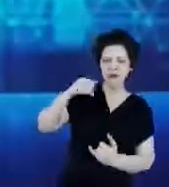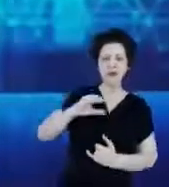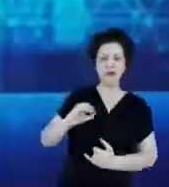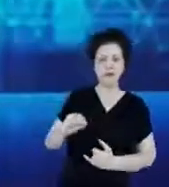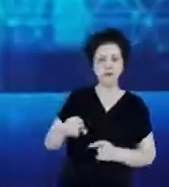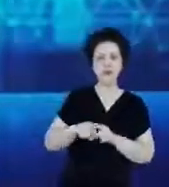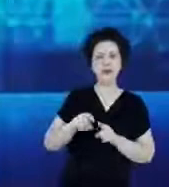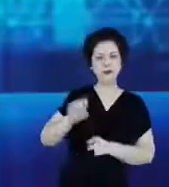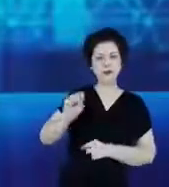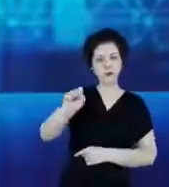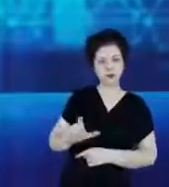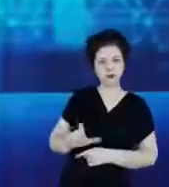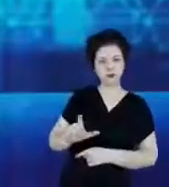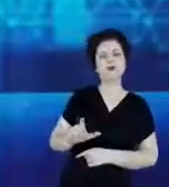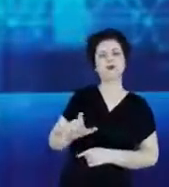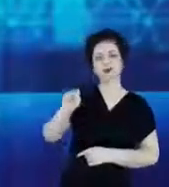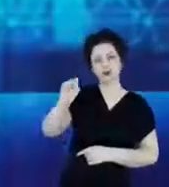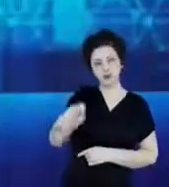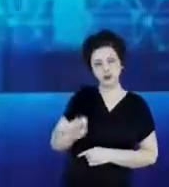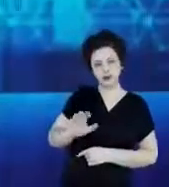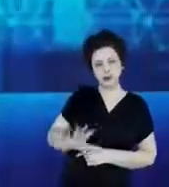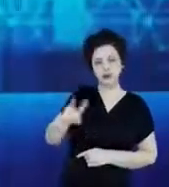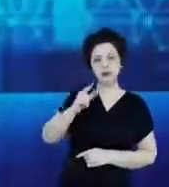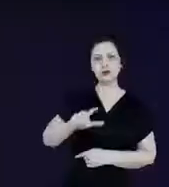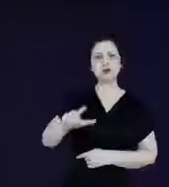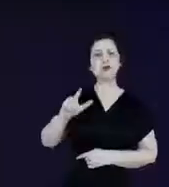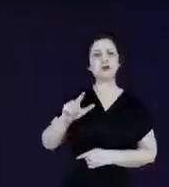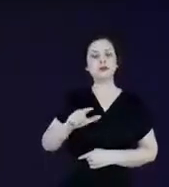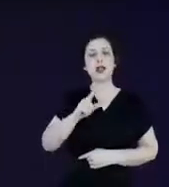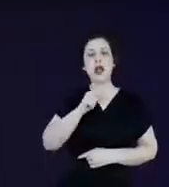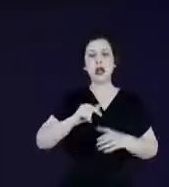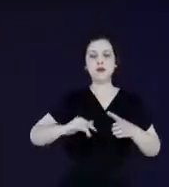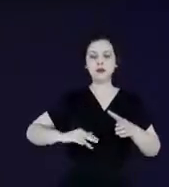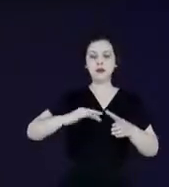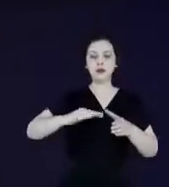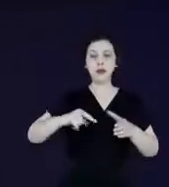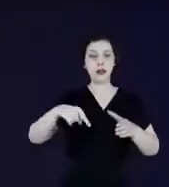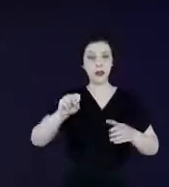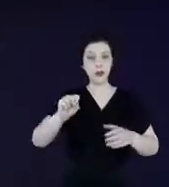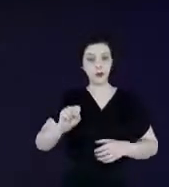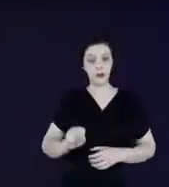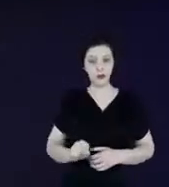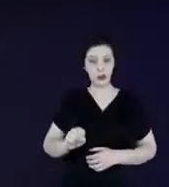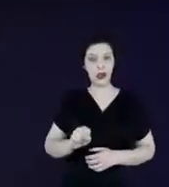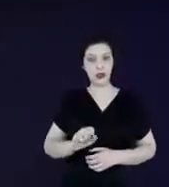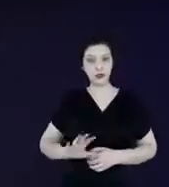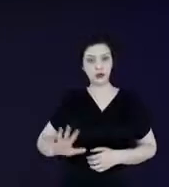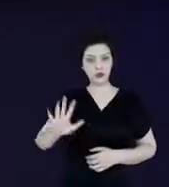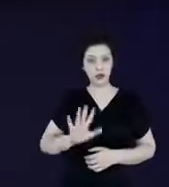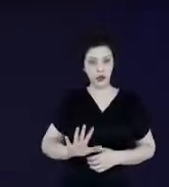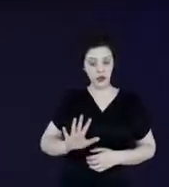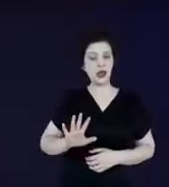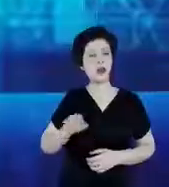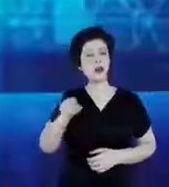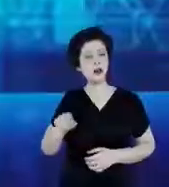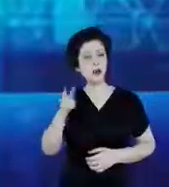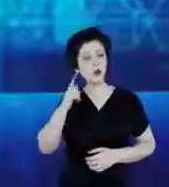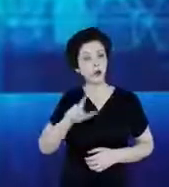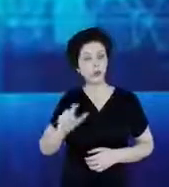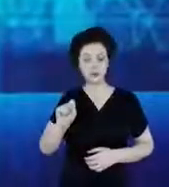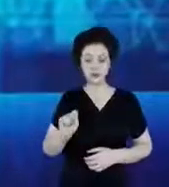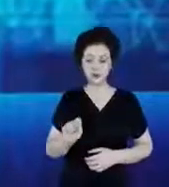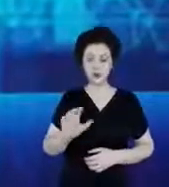nós conseguimos armazenar água nas usinas hidrelétricas aqui do Sudeste para que o parque